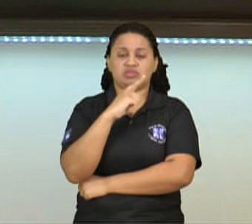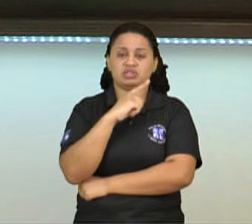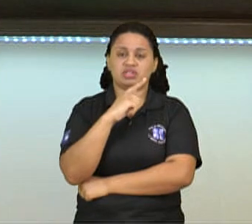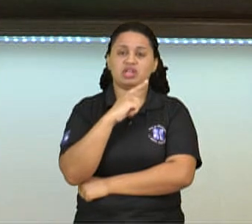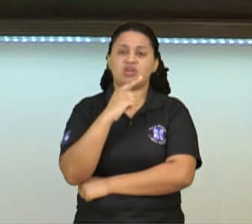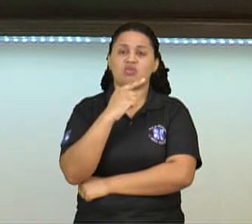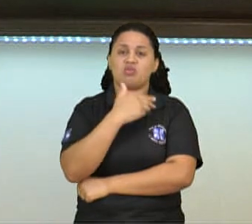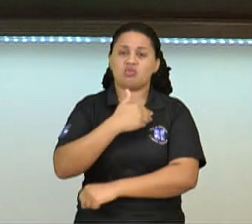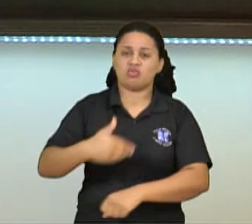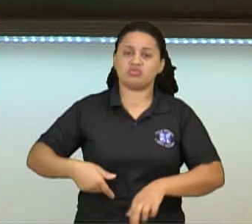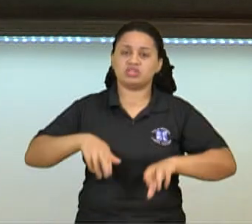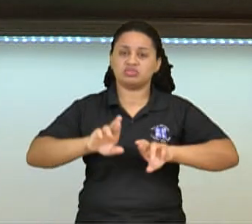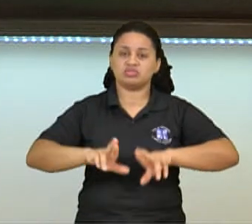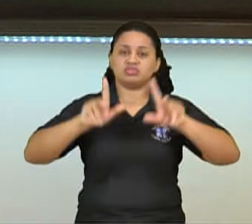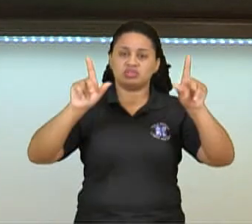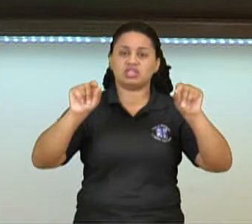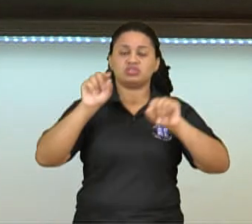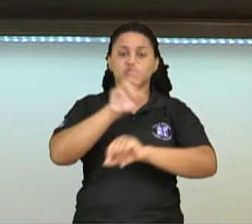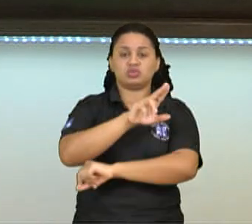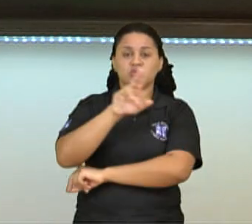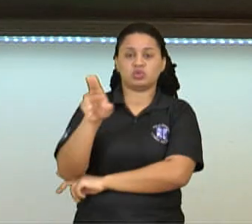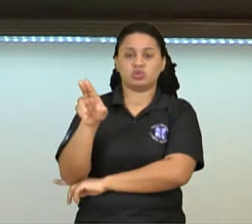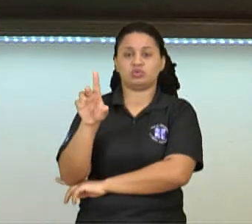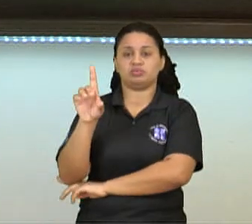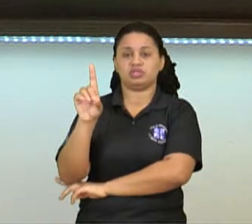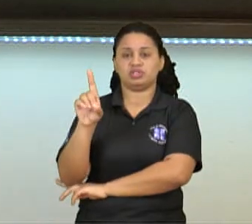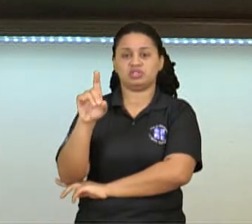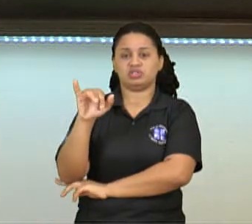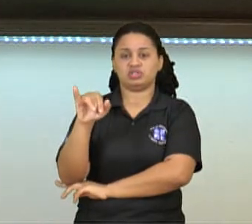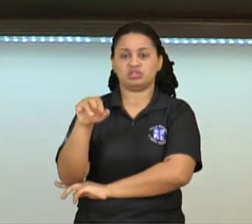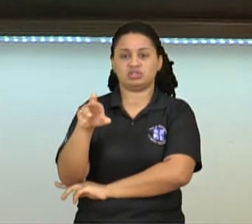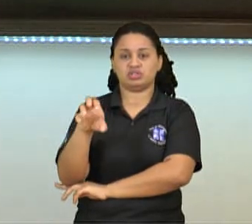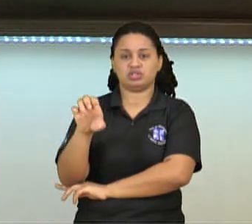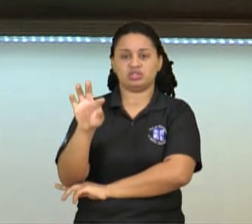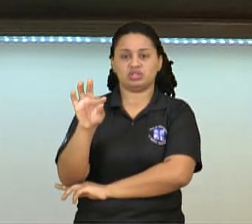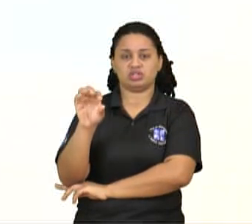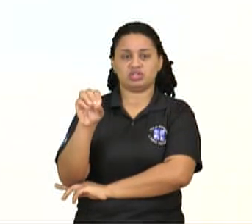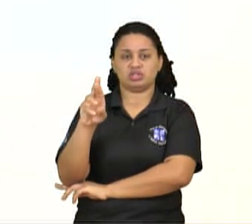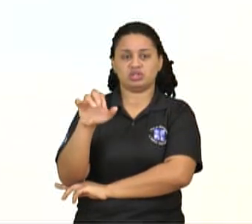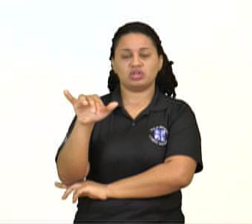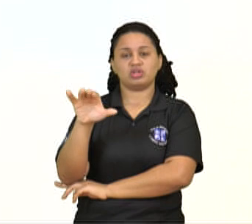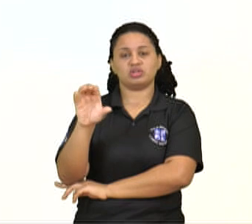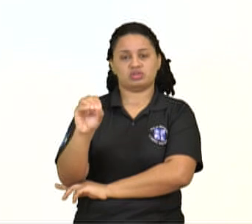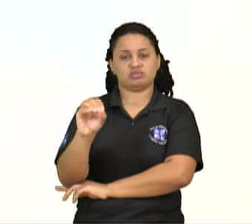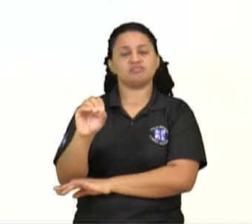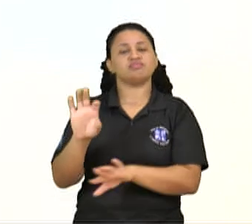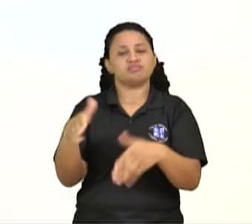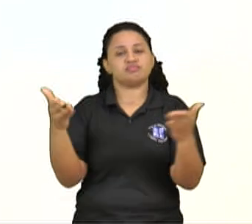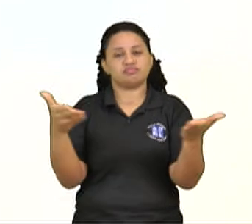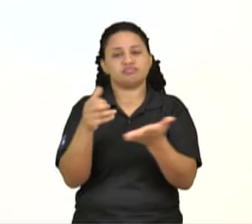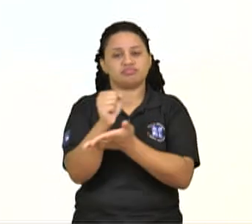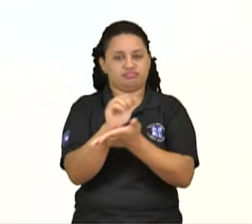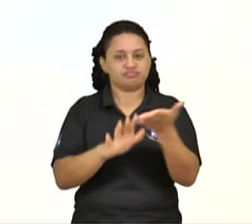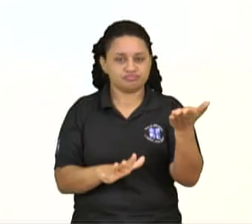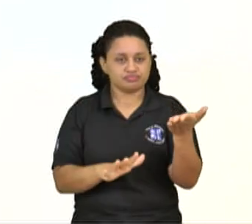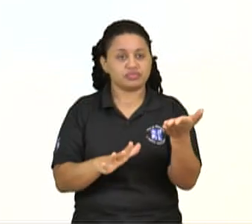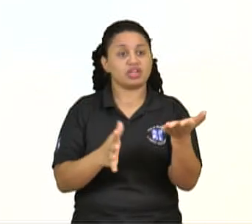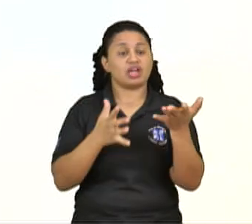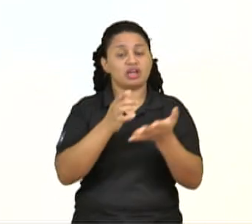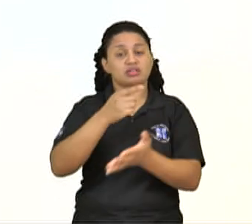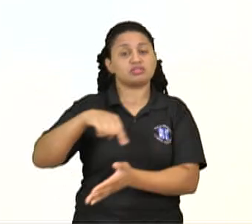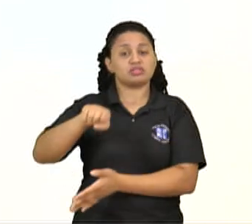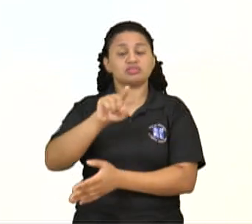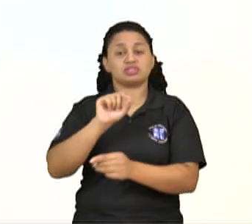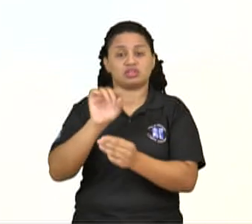governo que vai se chamar o Diretório. Chegamos na nossa atividade, né? Quero que